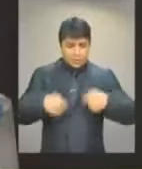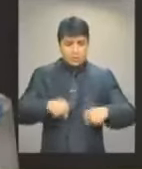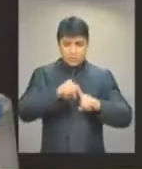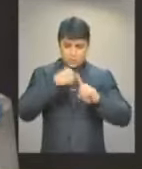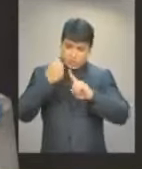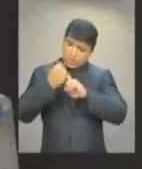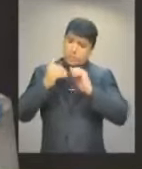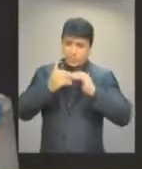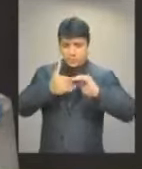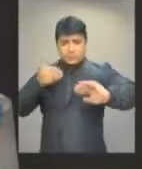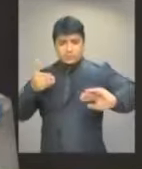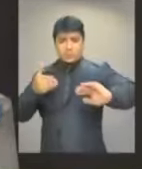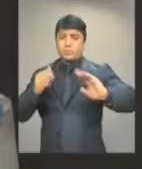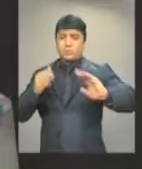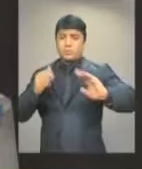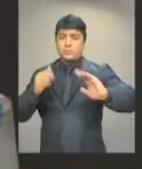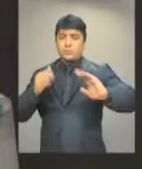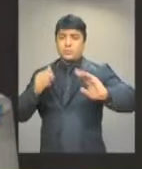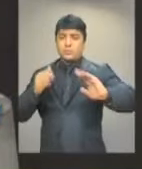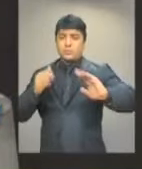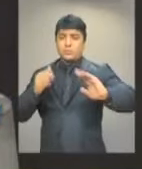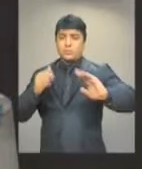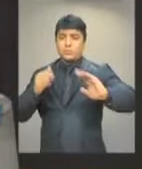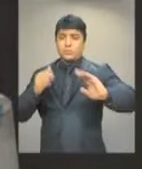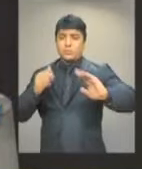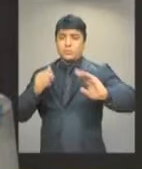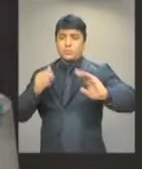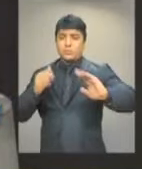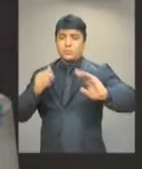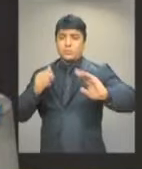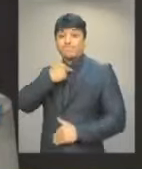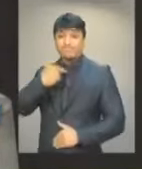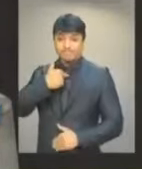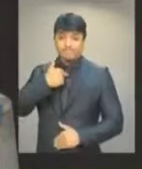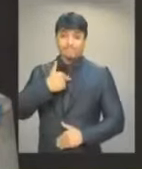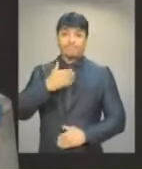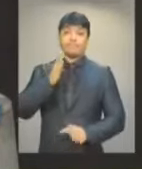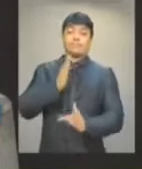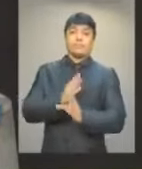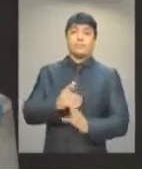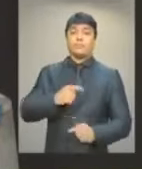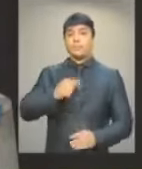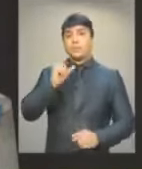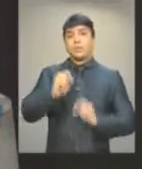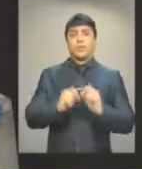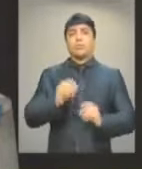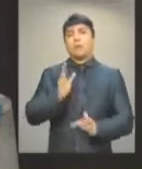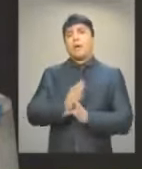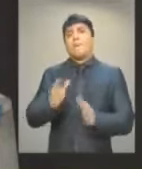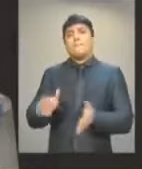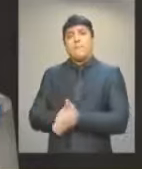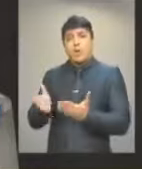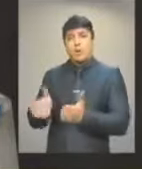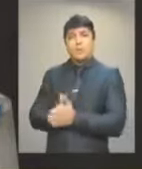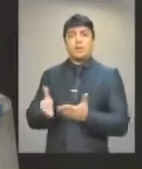social. Aqueles que não poderiam fazê-lo, por questões da crise econômica, da